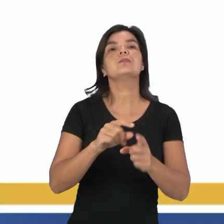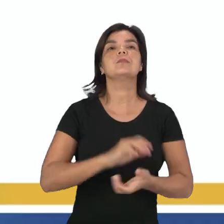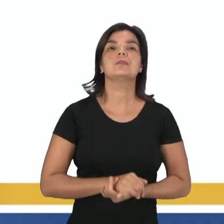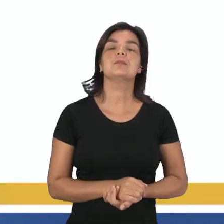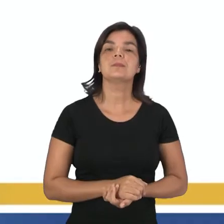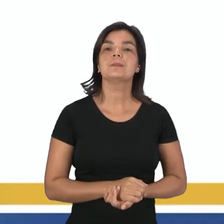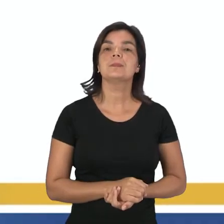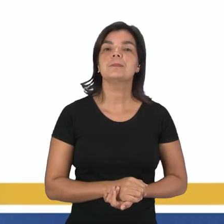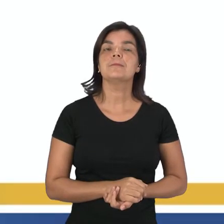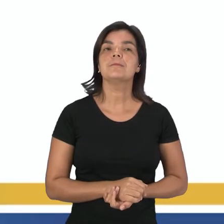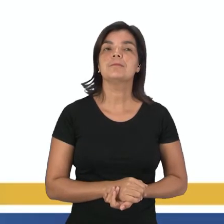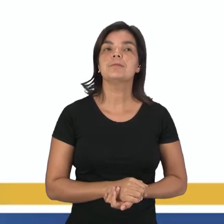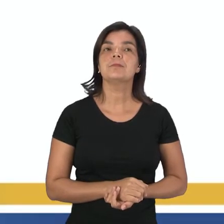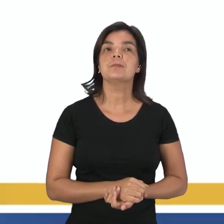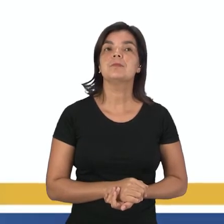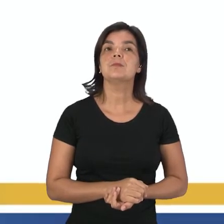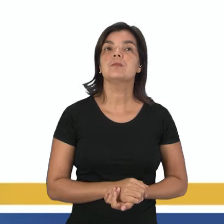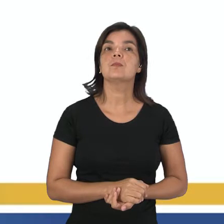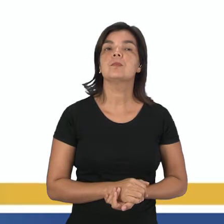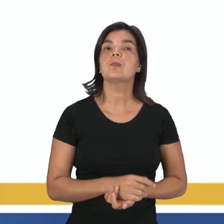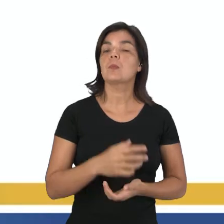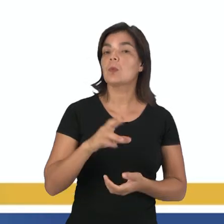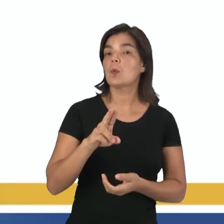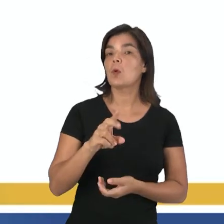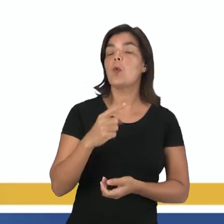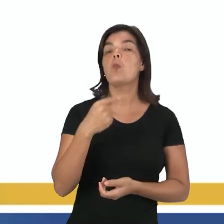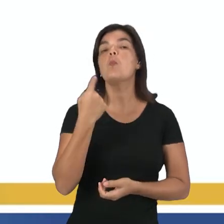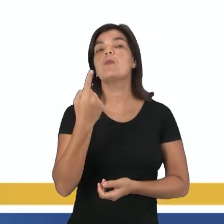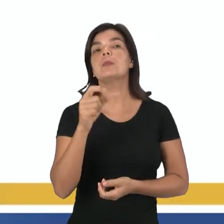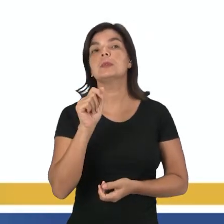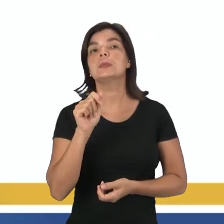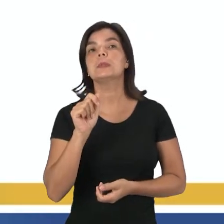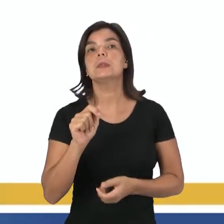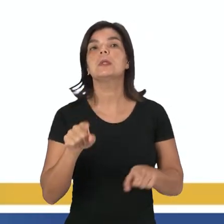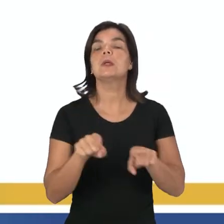de articulação dos enunciados. Uma vez que